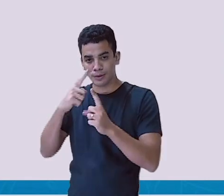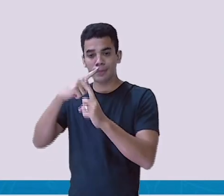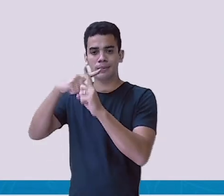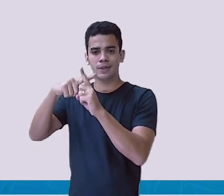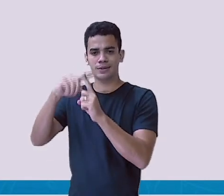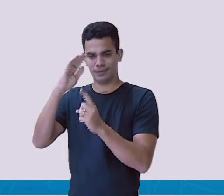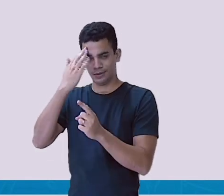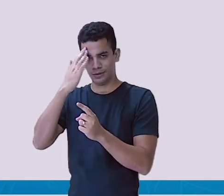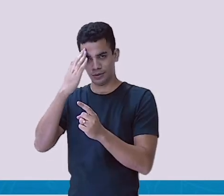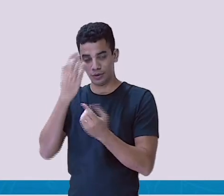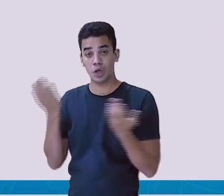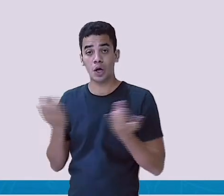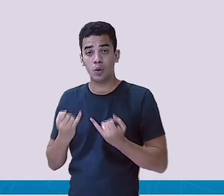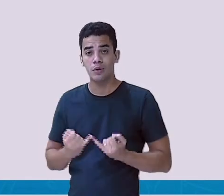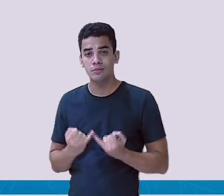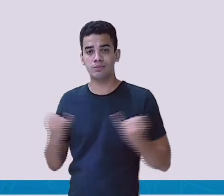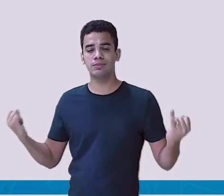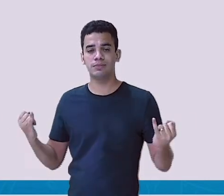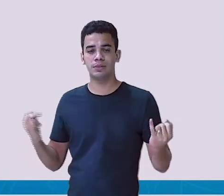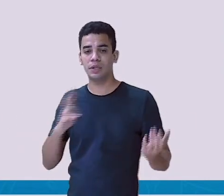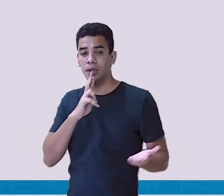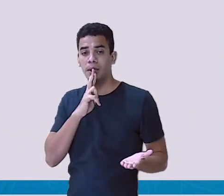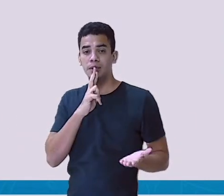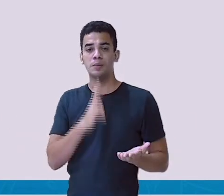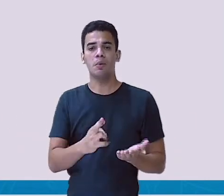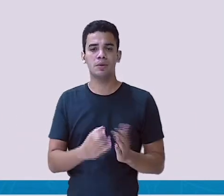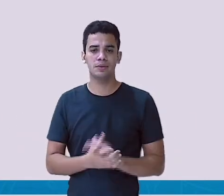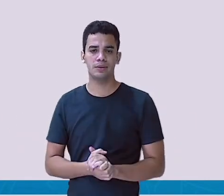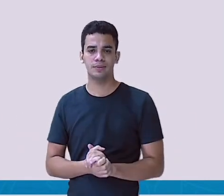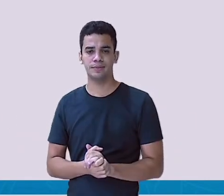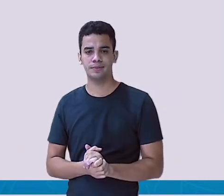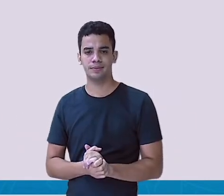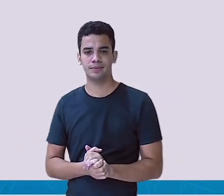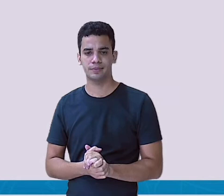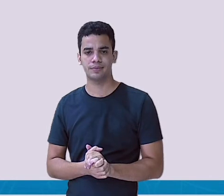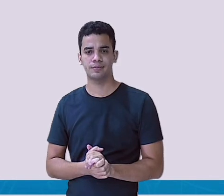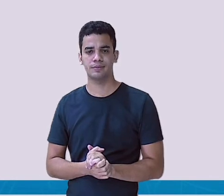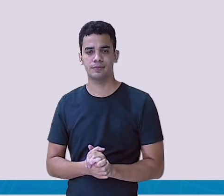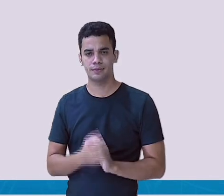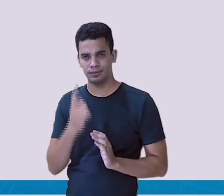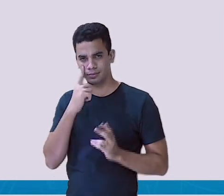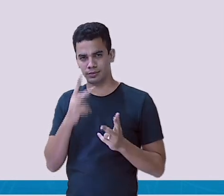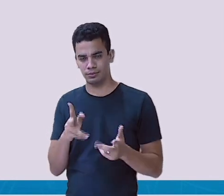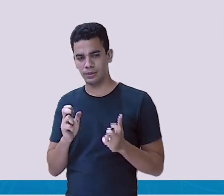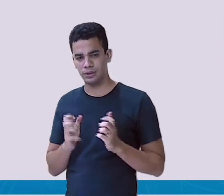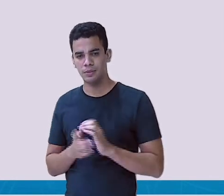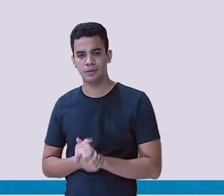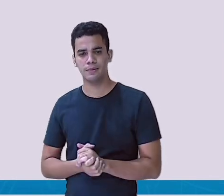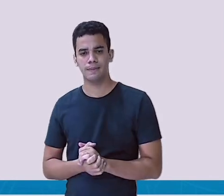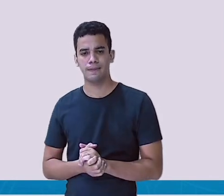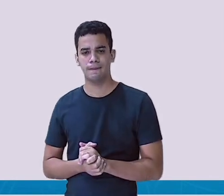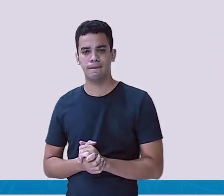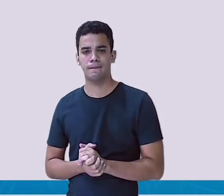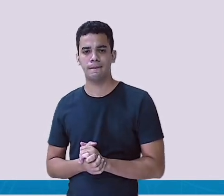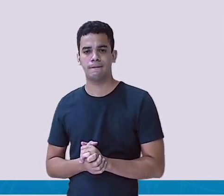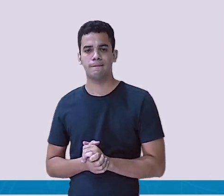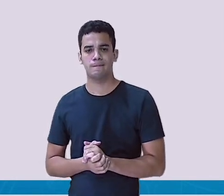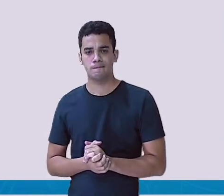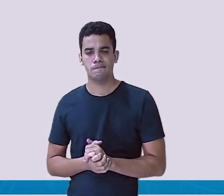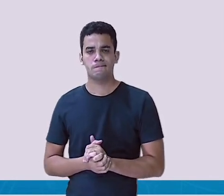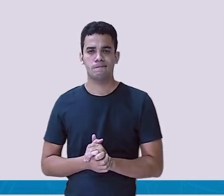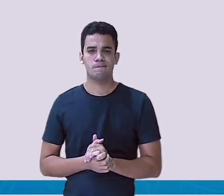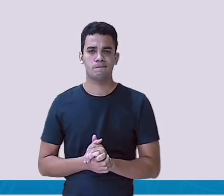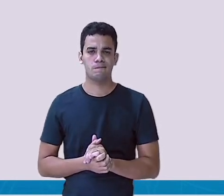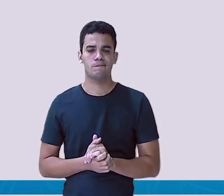ao quadrado mais A ao quadrado, 5A ao quadrado. Coloco o sinal,